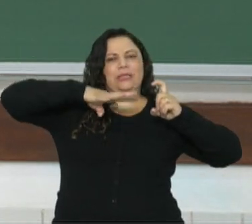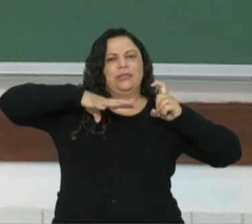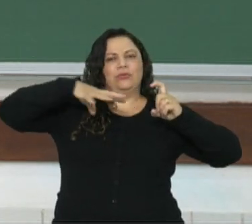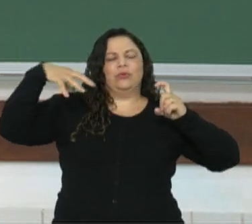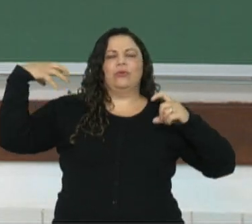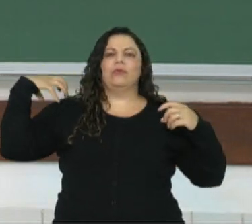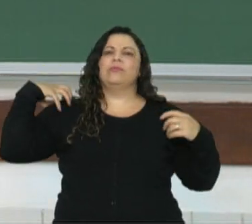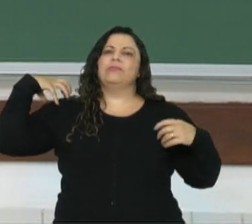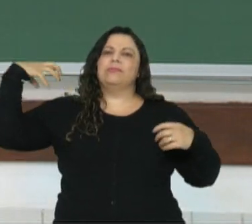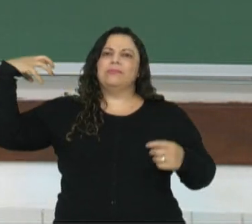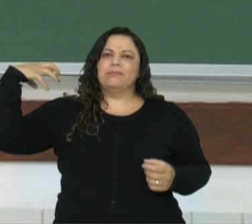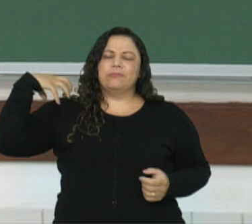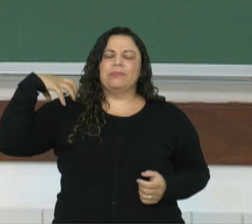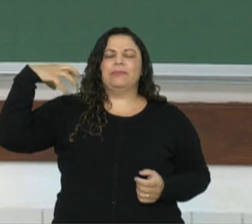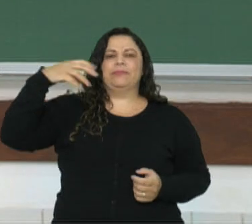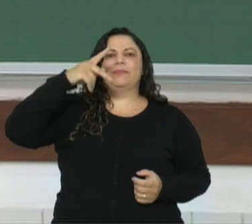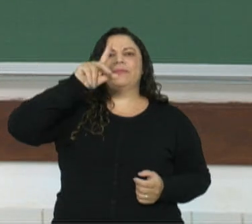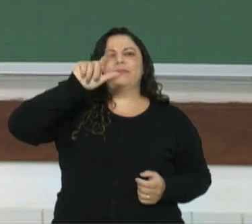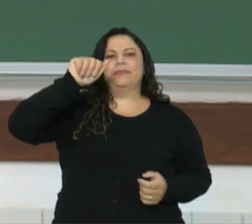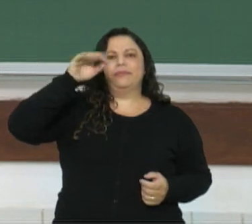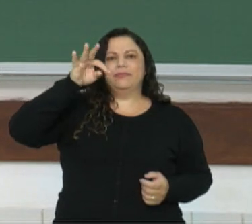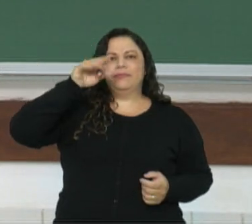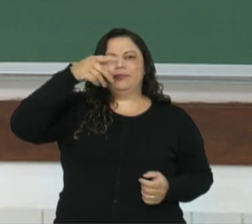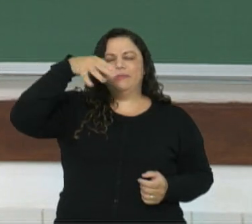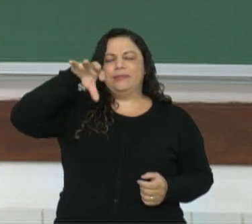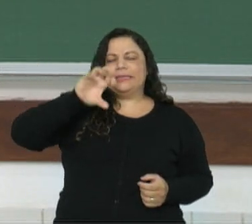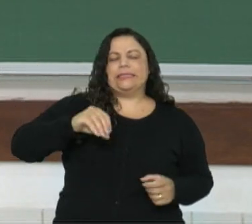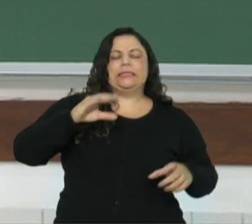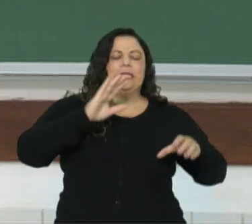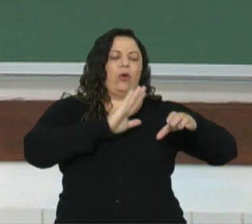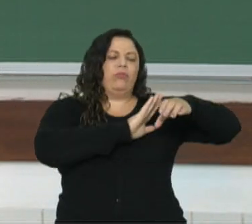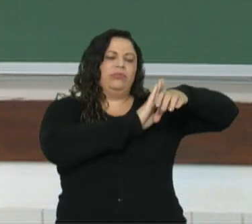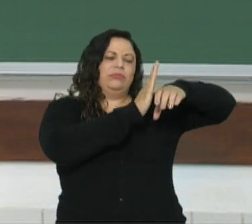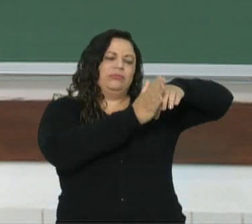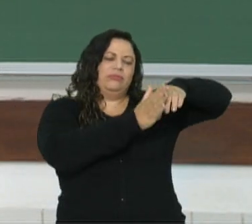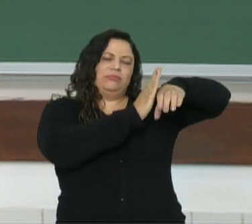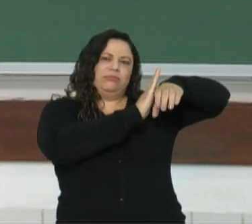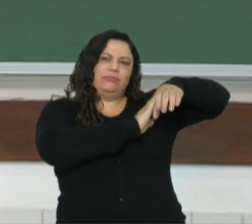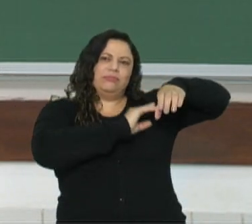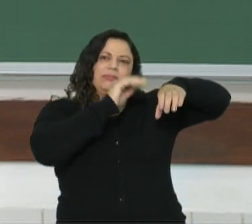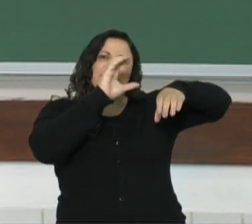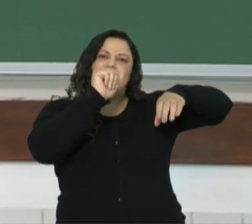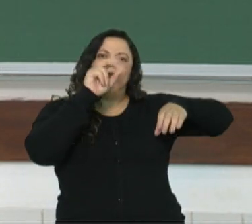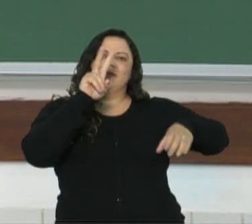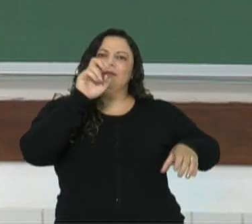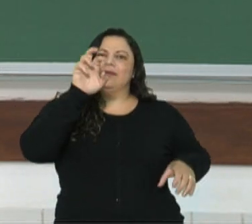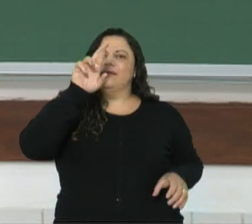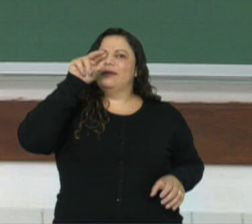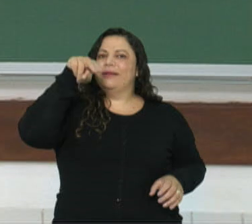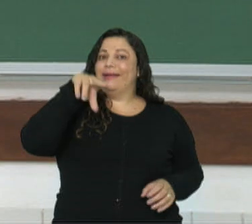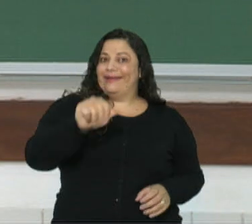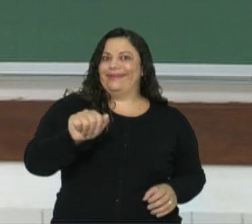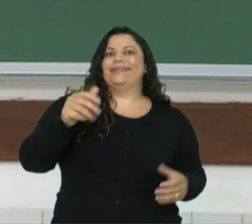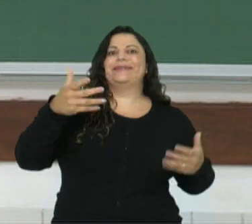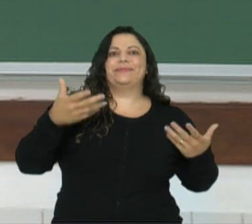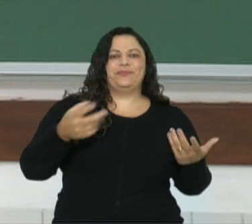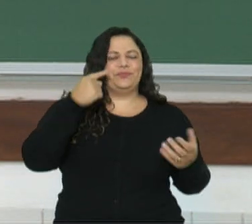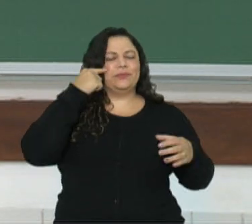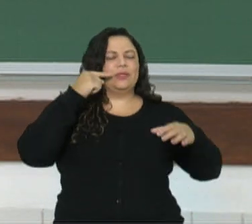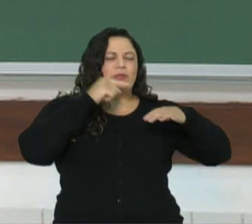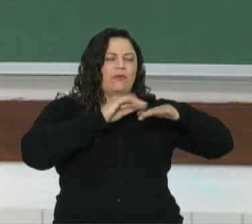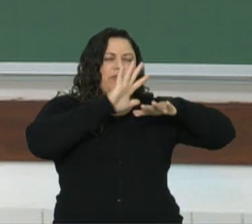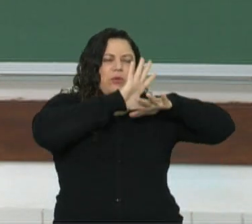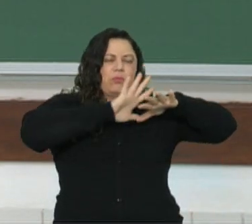coloca lá as pessoas no fundo da caverna, que só viam as sombras, e nessas sombras então imaginavam que era a